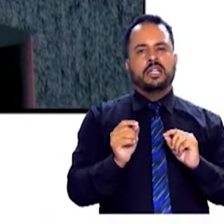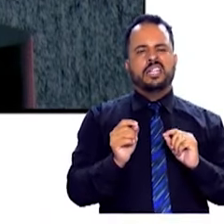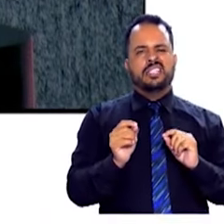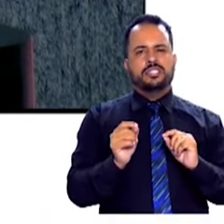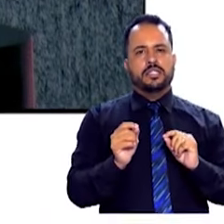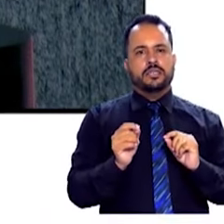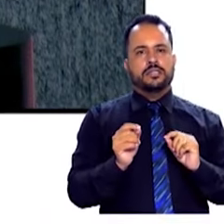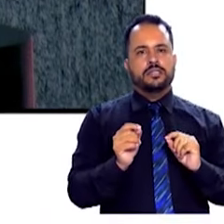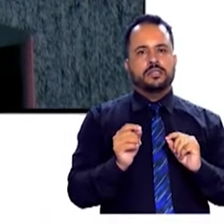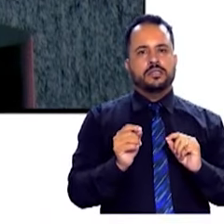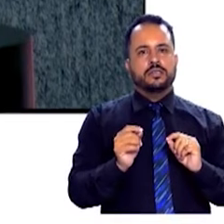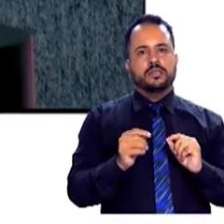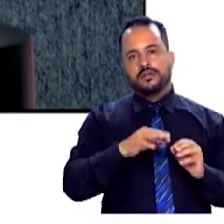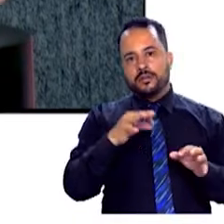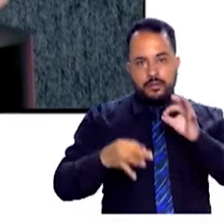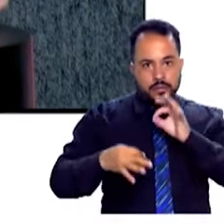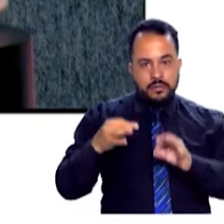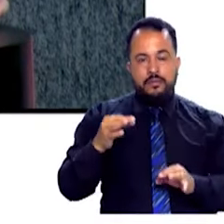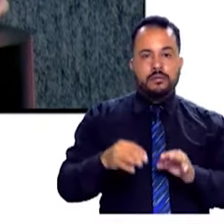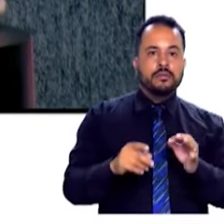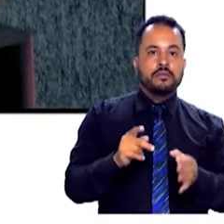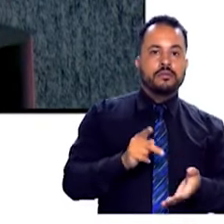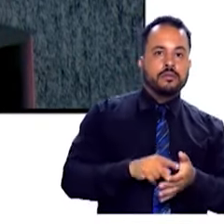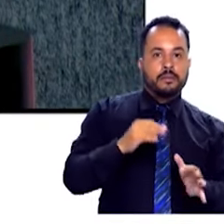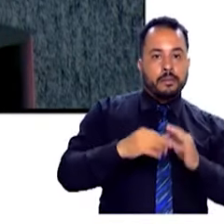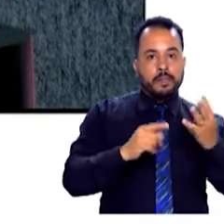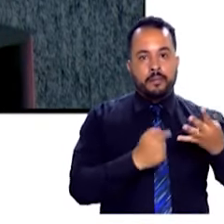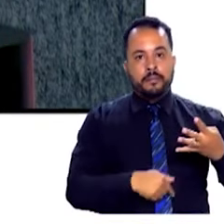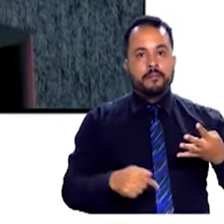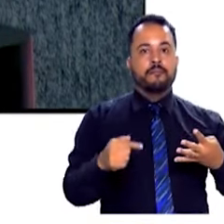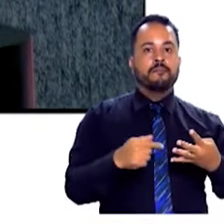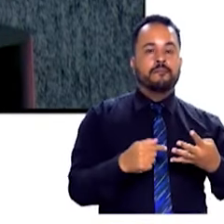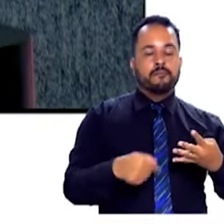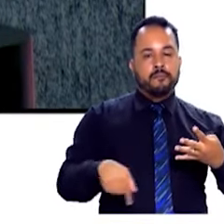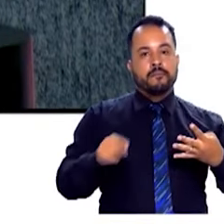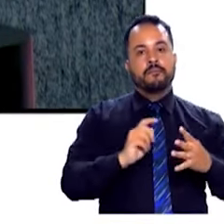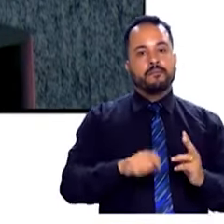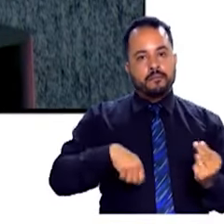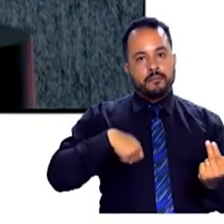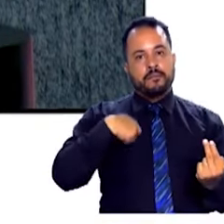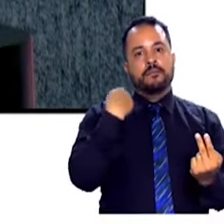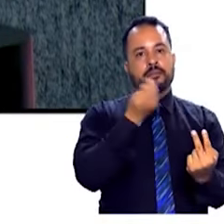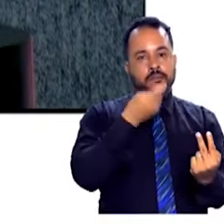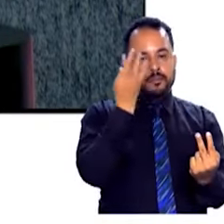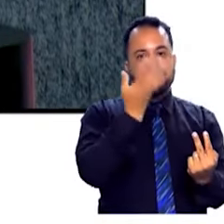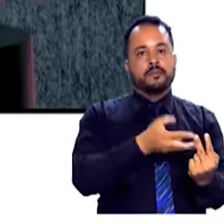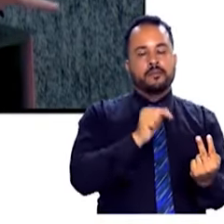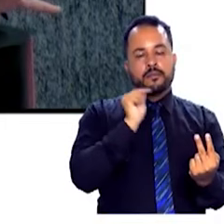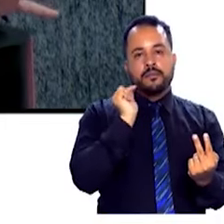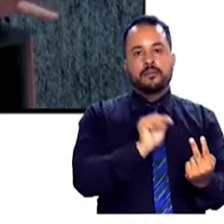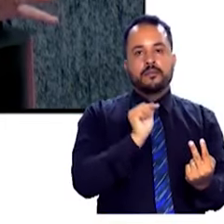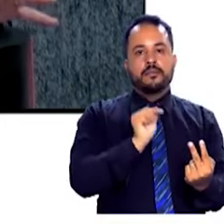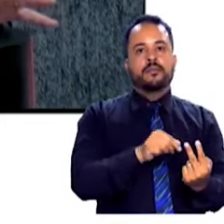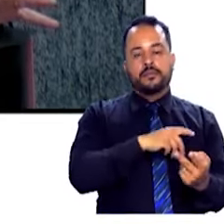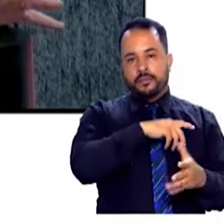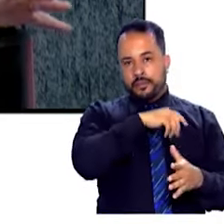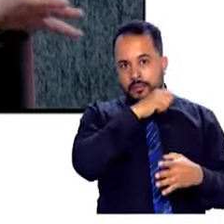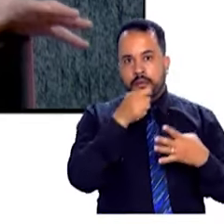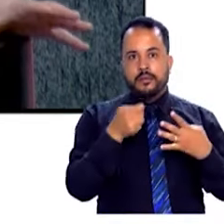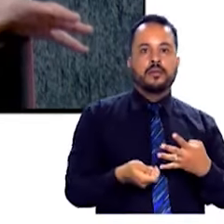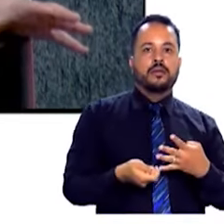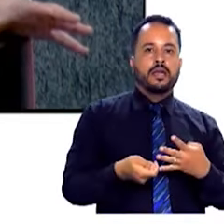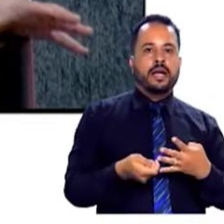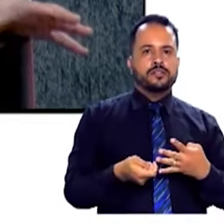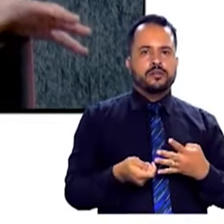que a verdadeira justiça é aquela que se faz ou em primeiro grau ou nos dois graus de jurisdição é aquela que se decide o caso concreto